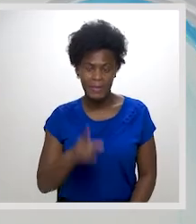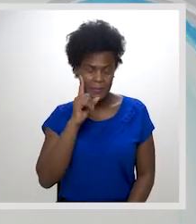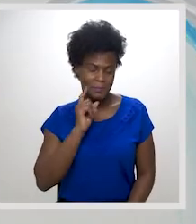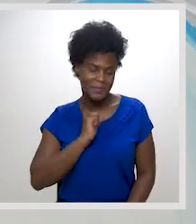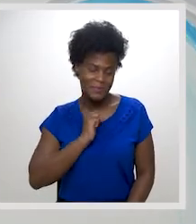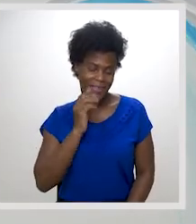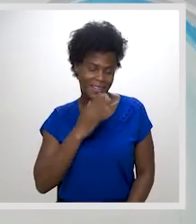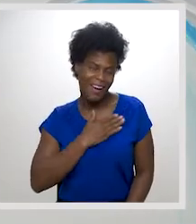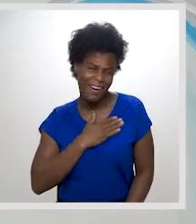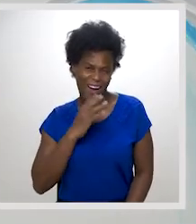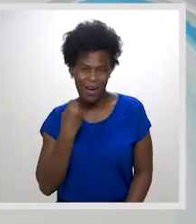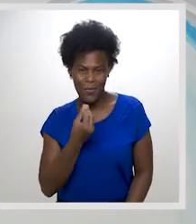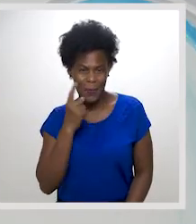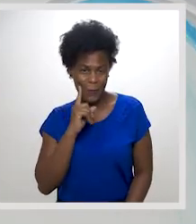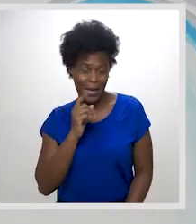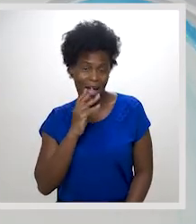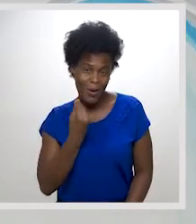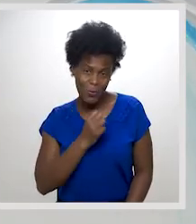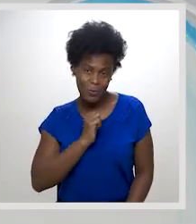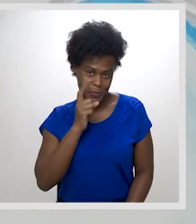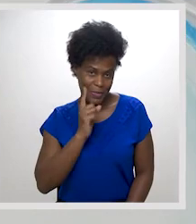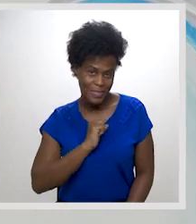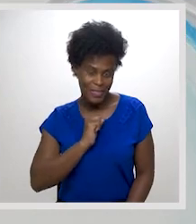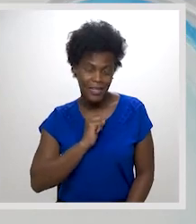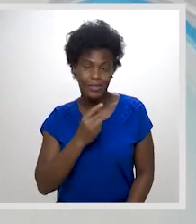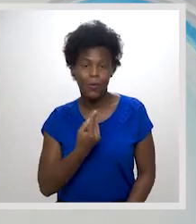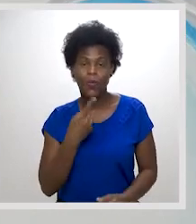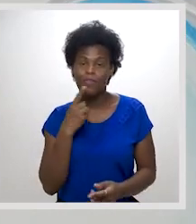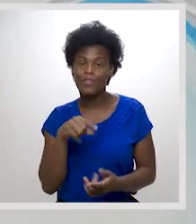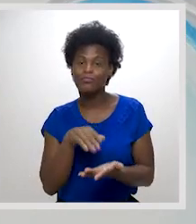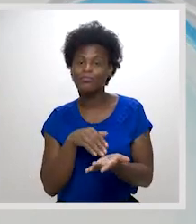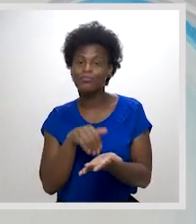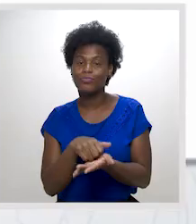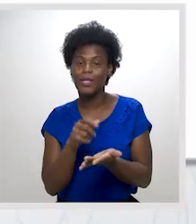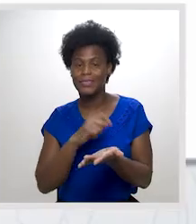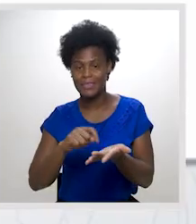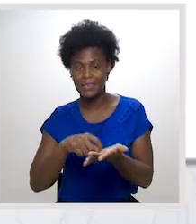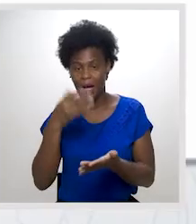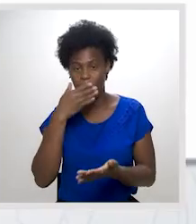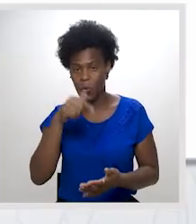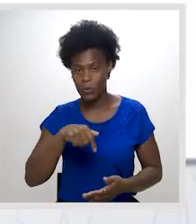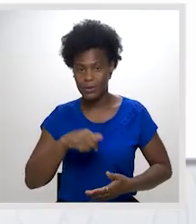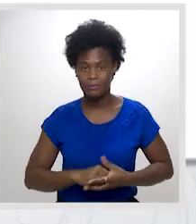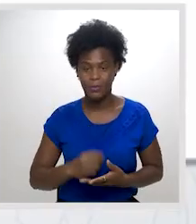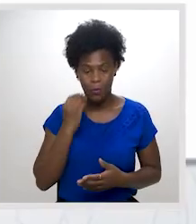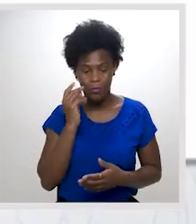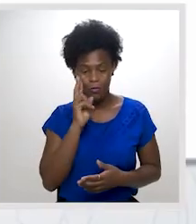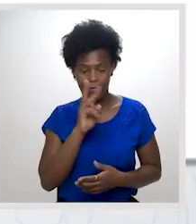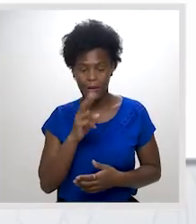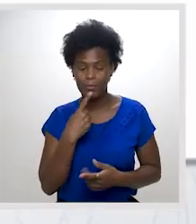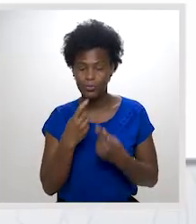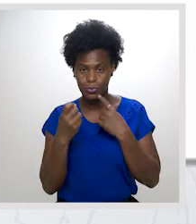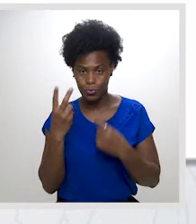Minhas caras, meus caros alunos, estou de volta à correção do nosso exercício da aula de hoje. Como podemos constatar, são